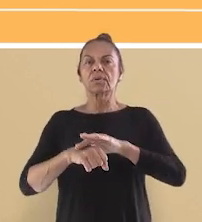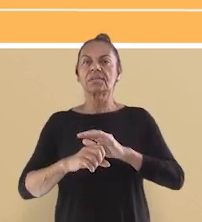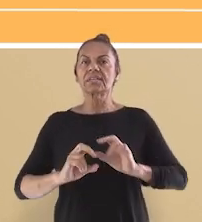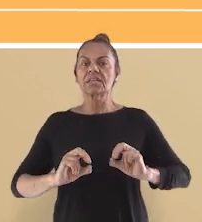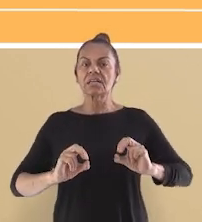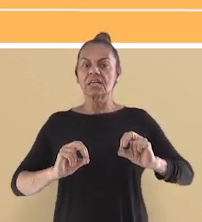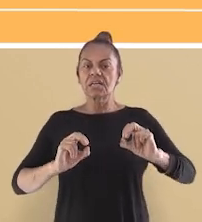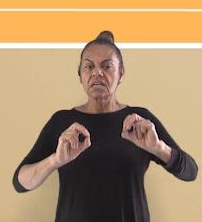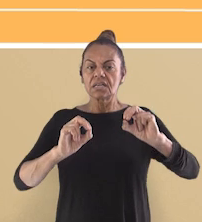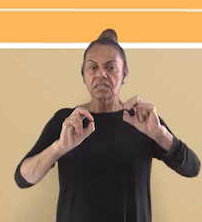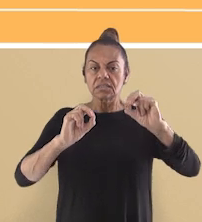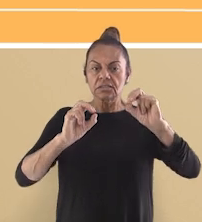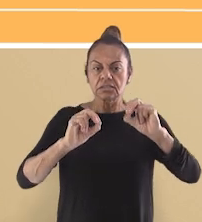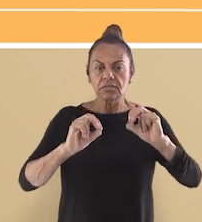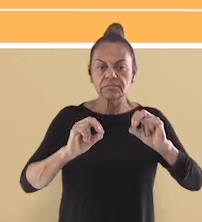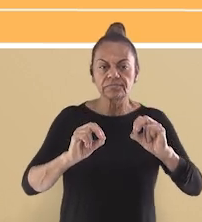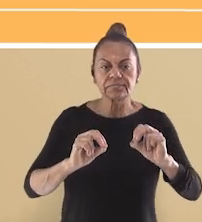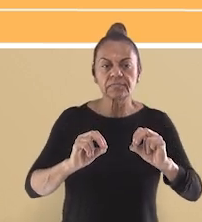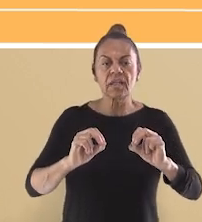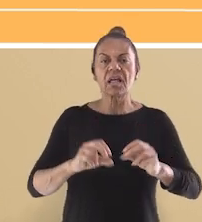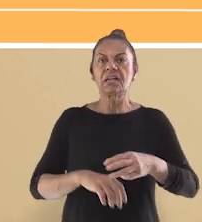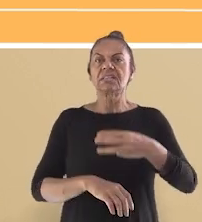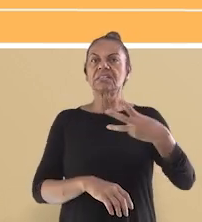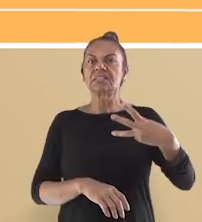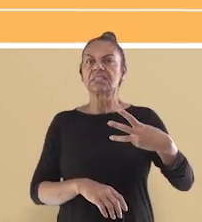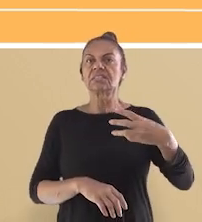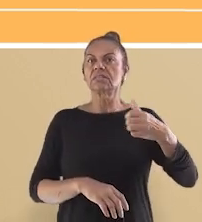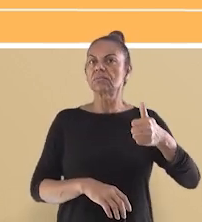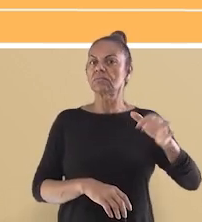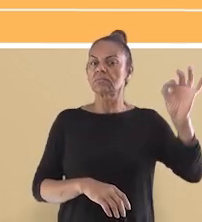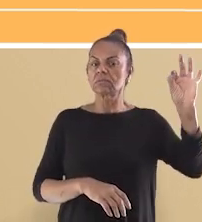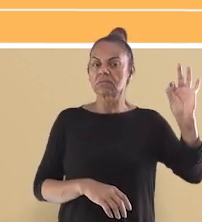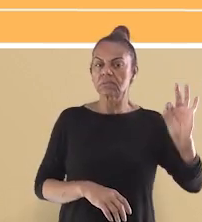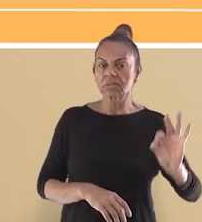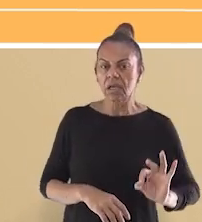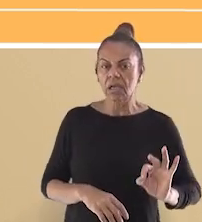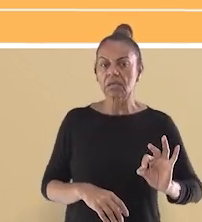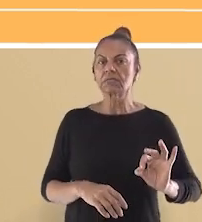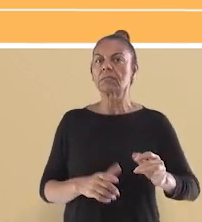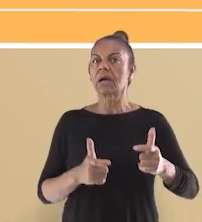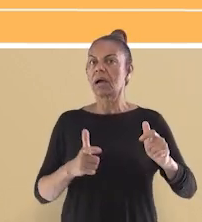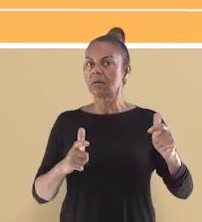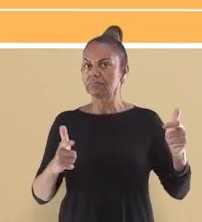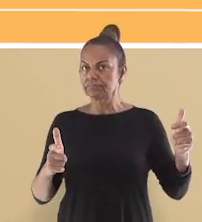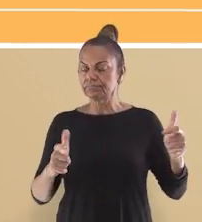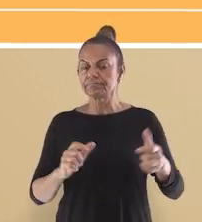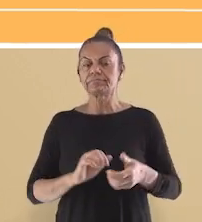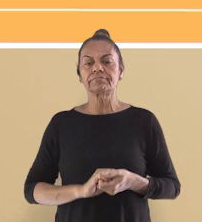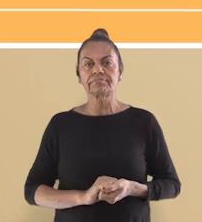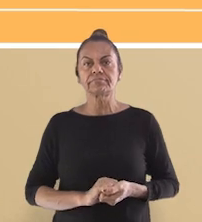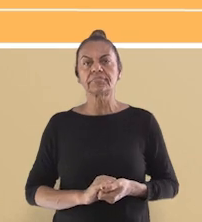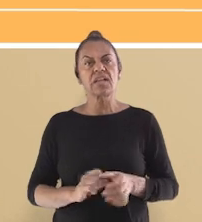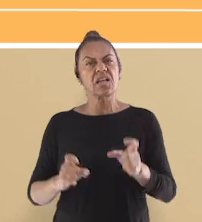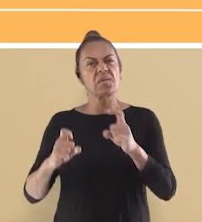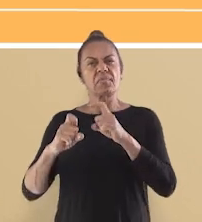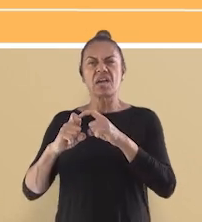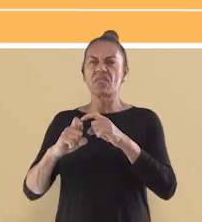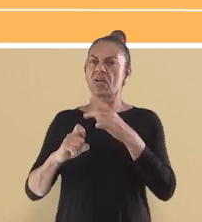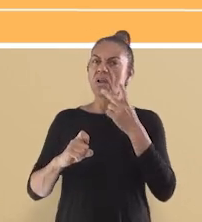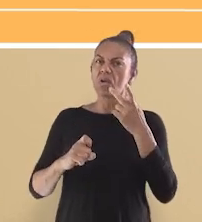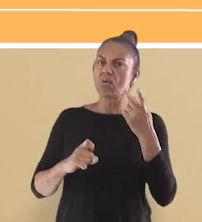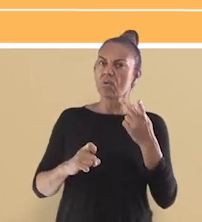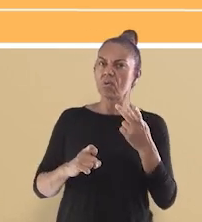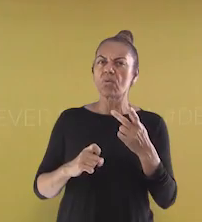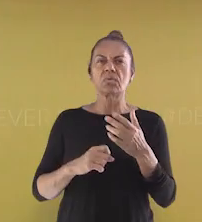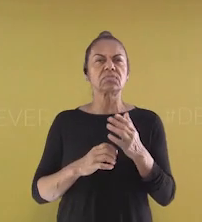última década. A notícia é do ano de 2021 e, infelizmente, as perspectivas não mudaram muito segundo